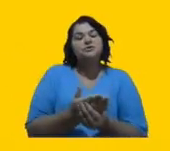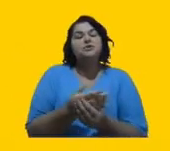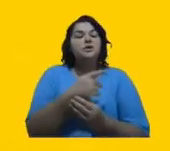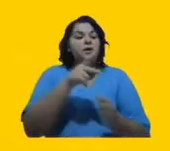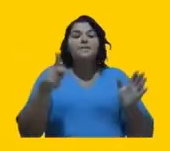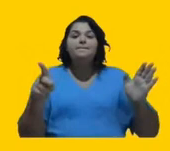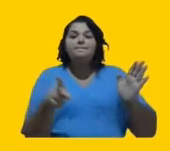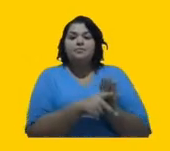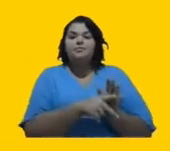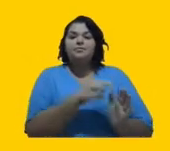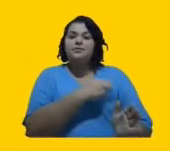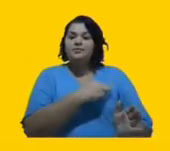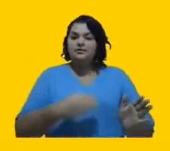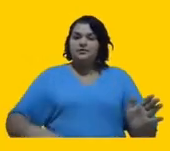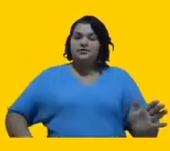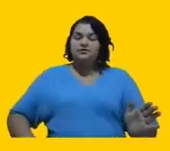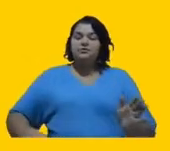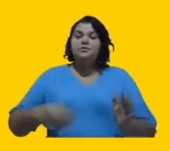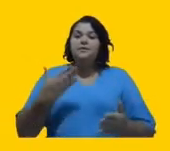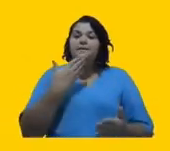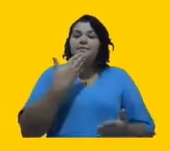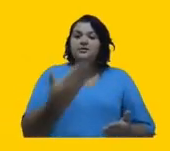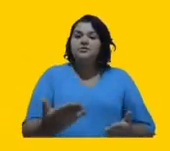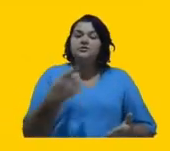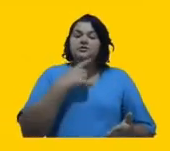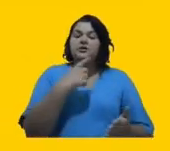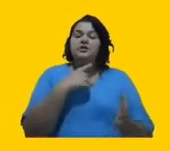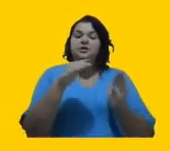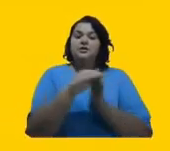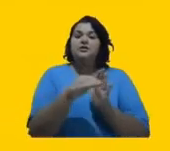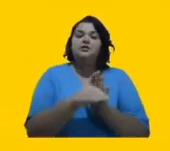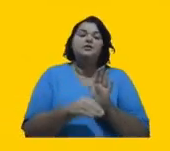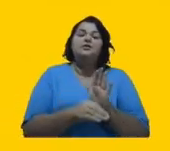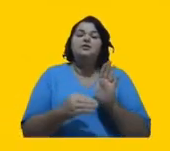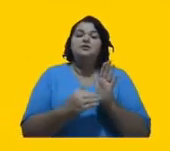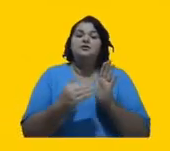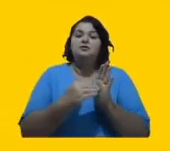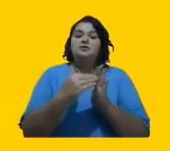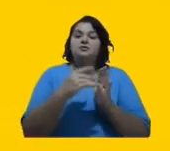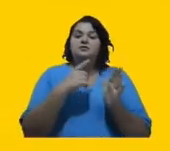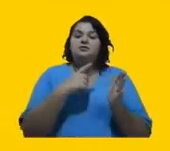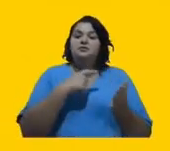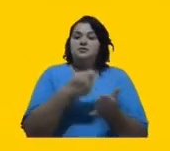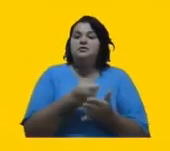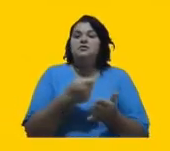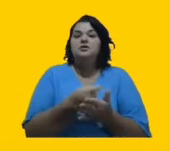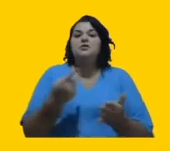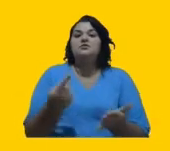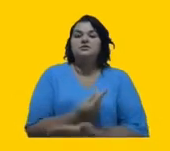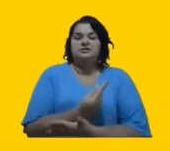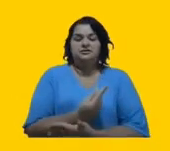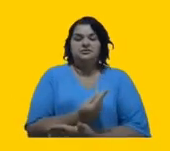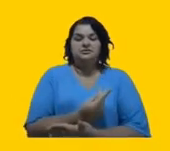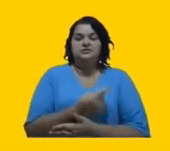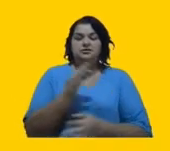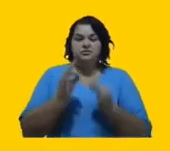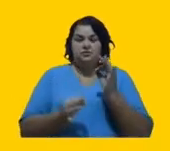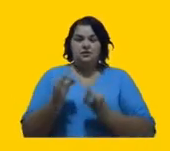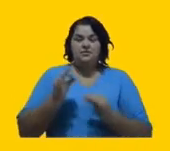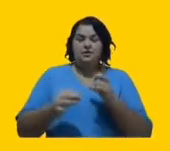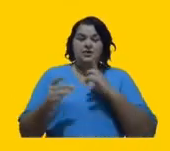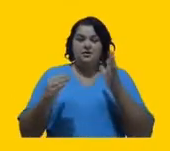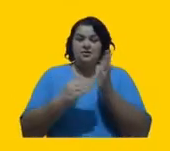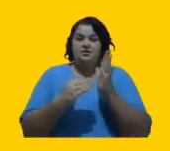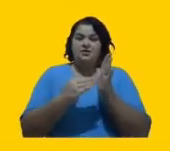solicitar a retirada do processo do julgamento em lista, como estava prevista para acontecer. E aí esse julgamento em lista é uma